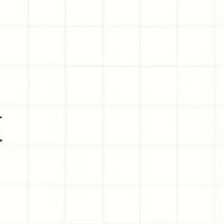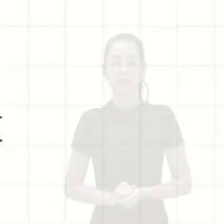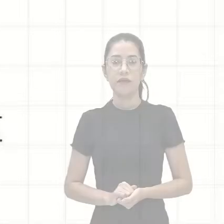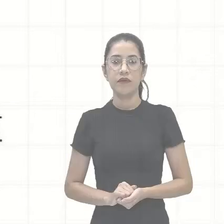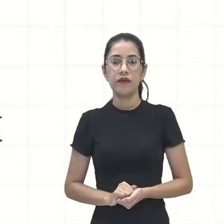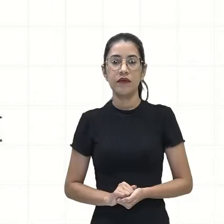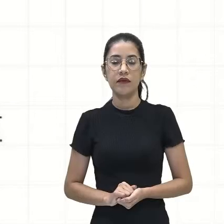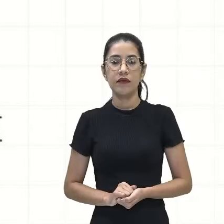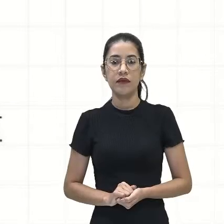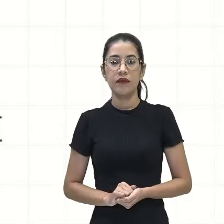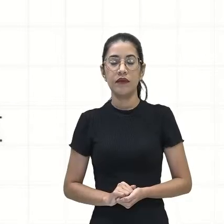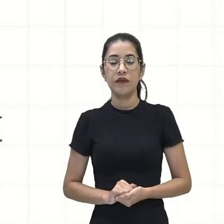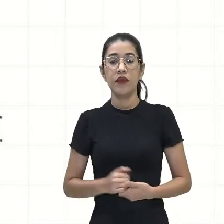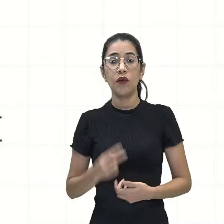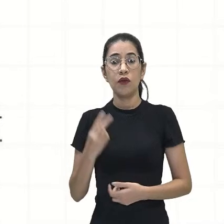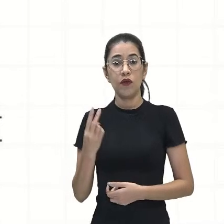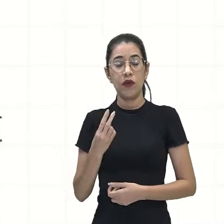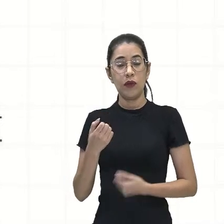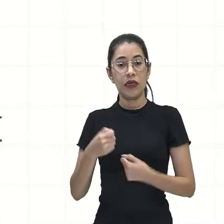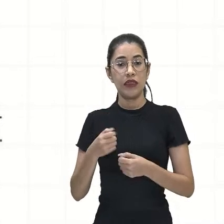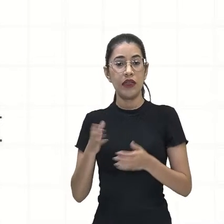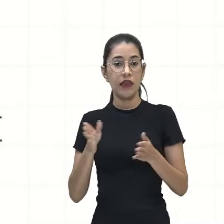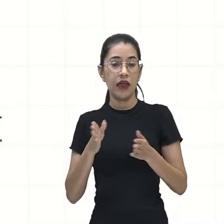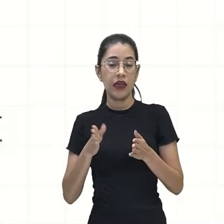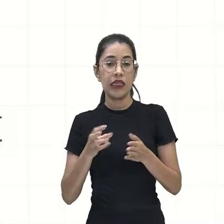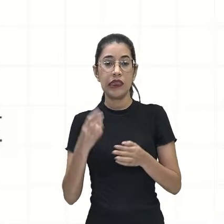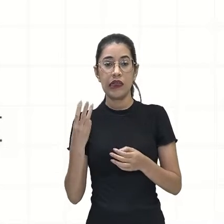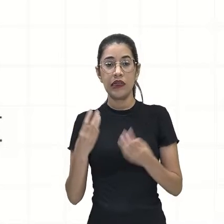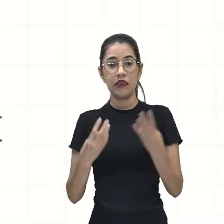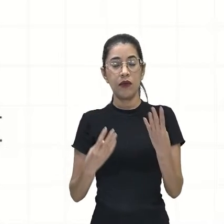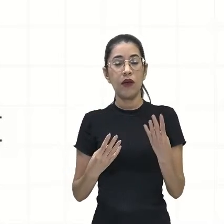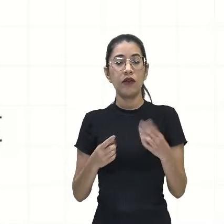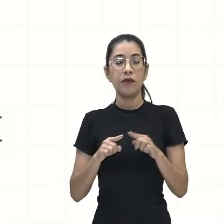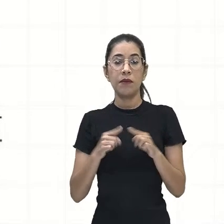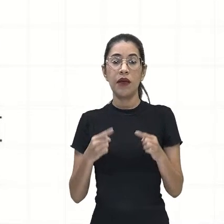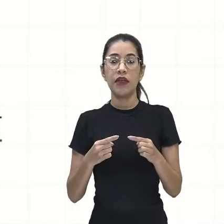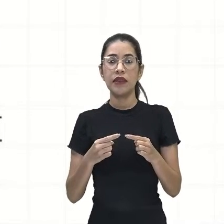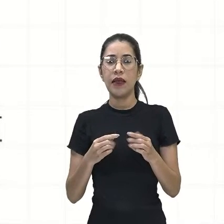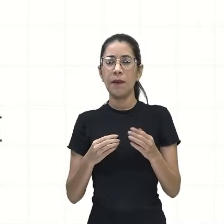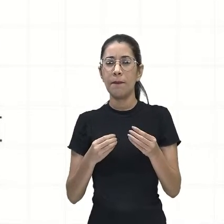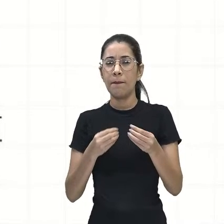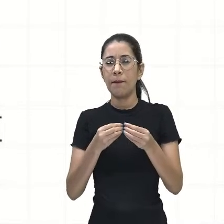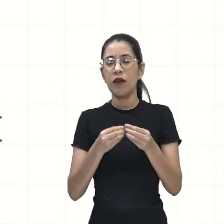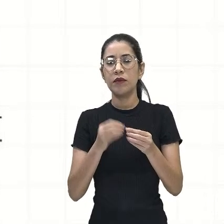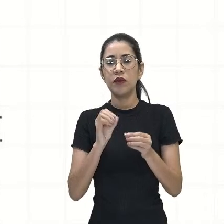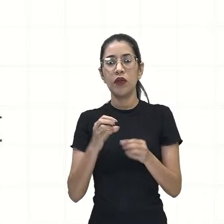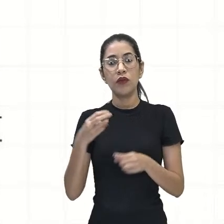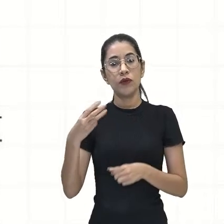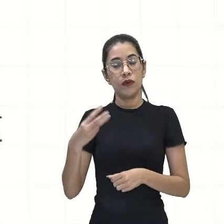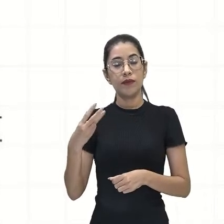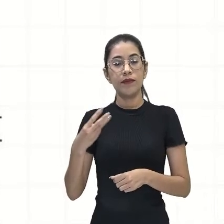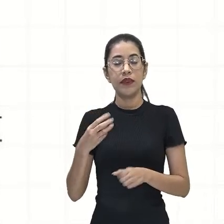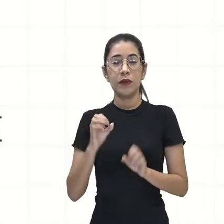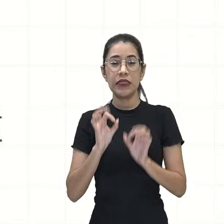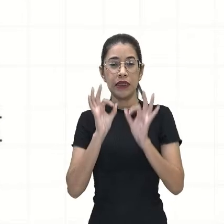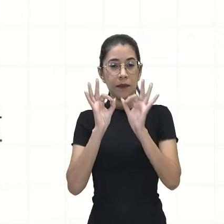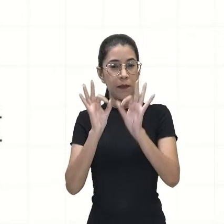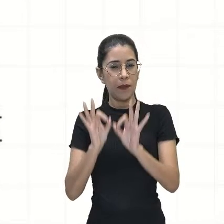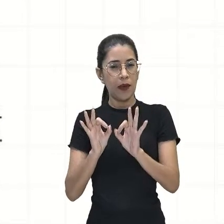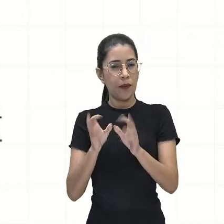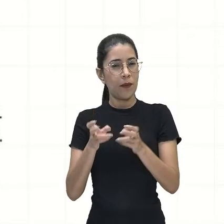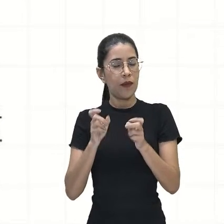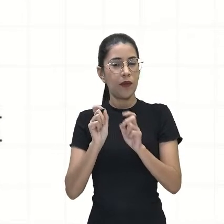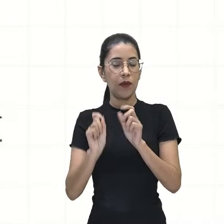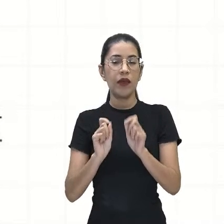Só que a imagem dele está bem próxima do 3. Então, se eu observar esse gráfico aqui, ele